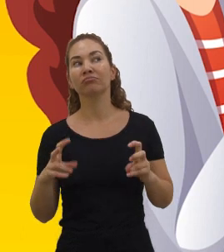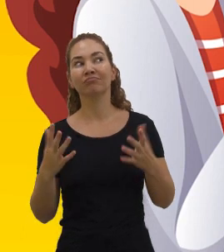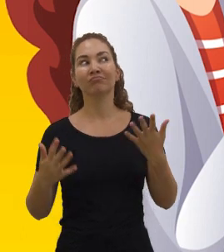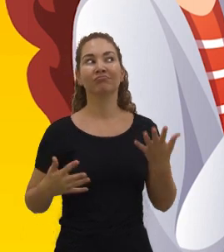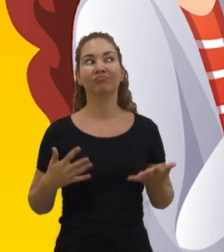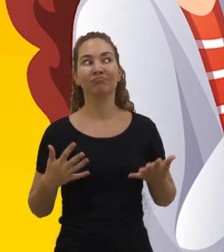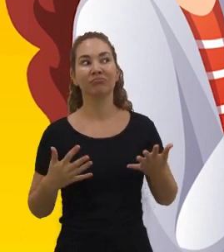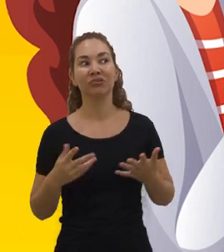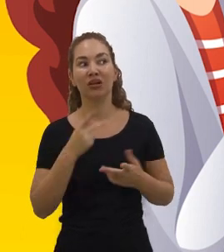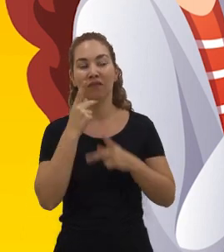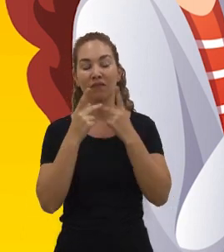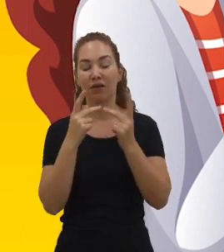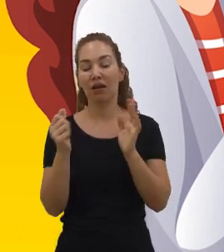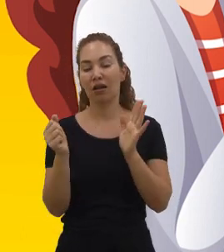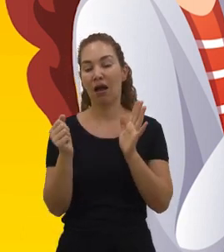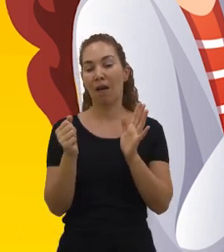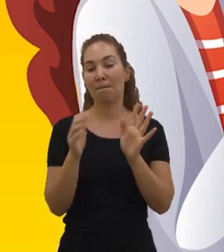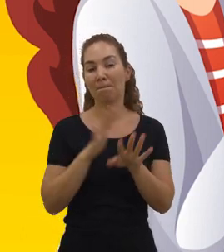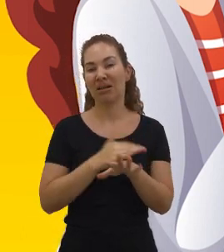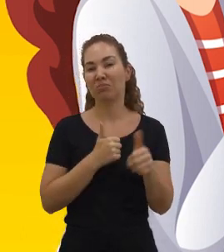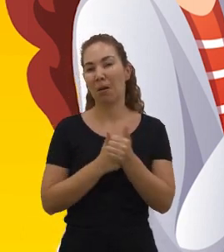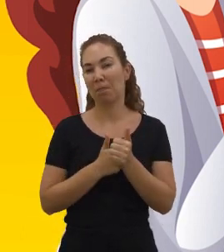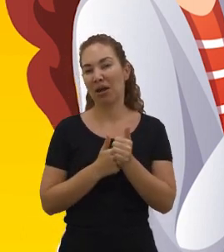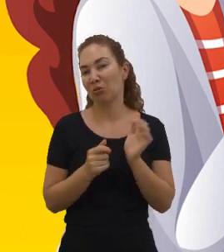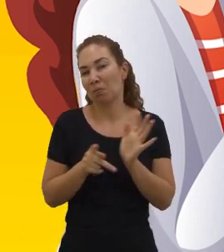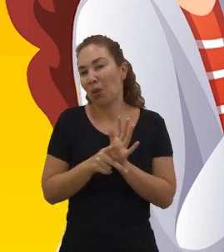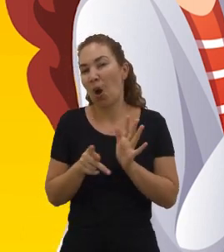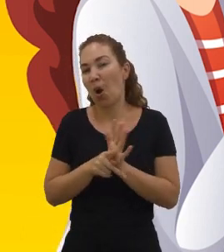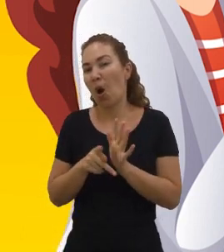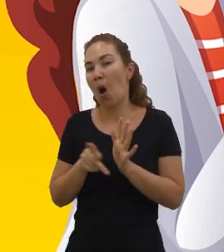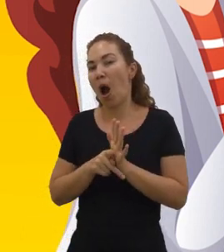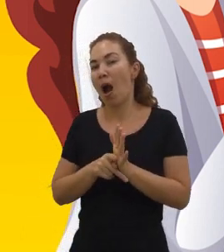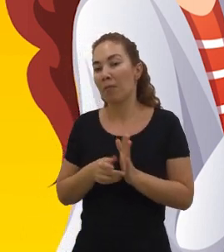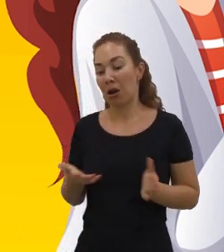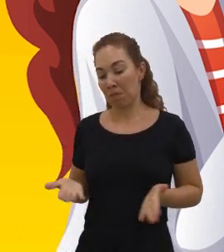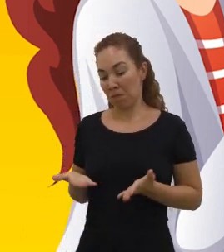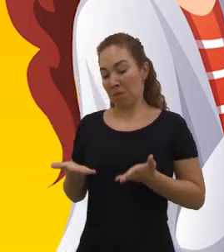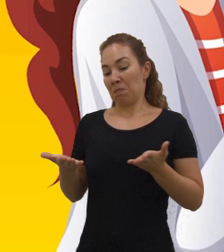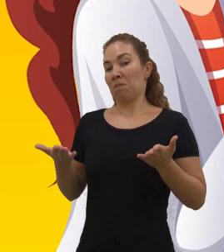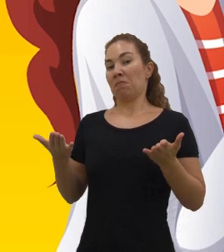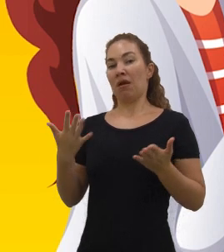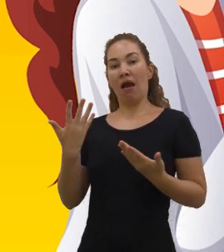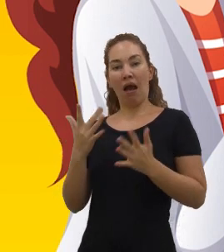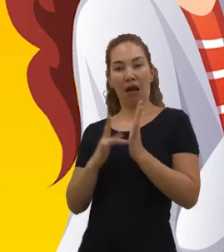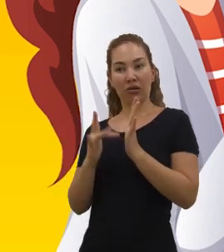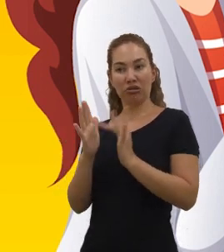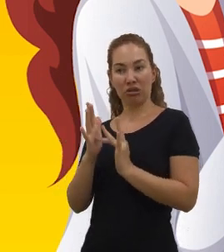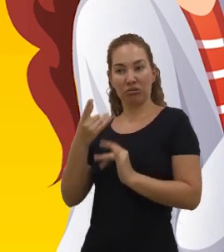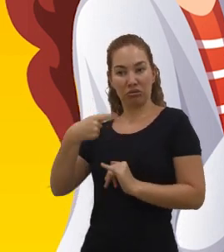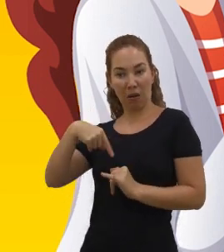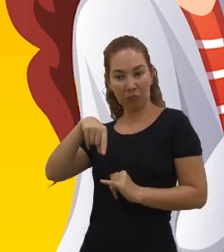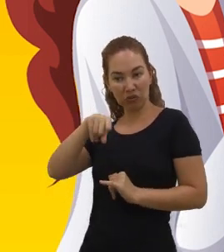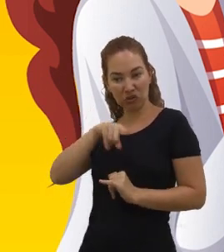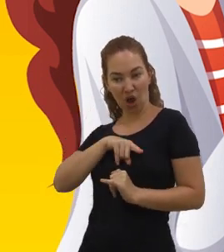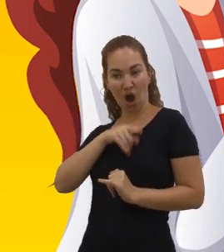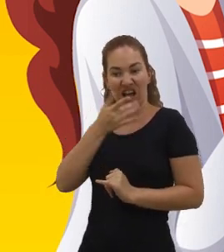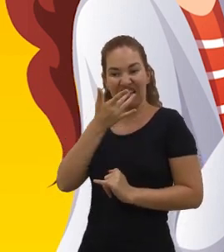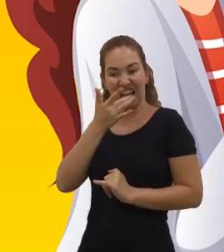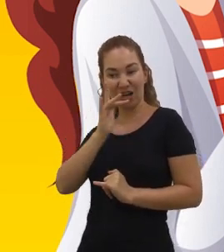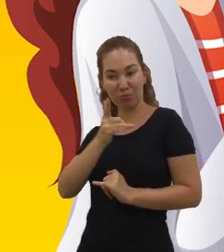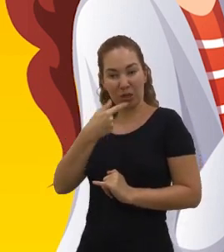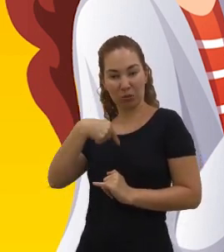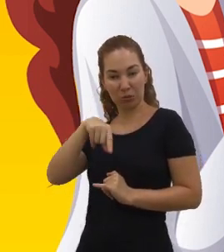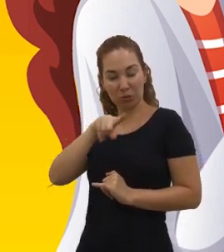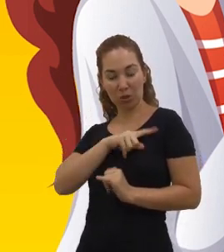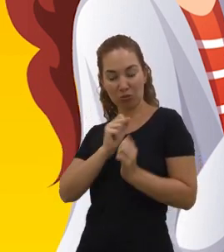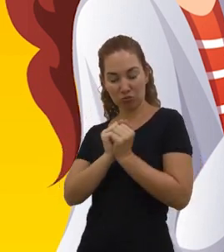mais para perto de si, sabe? Tipo, se engrandecendo, sabe? Ai, Jesus era como nós, né? Assim, nós somos